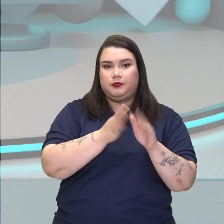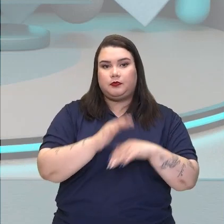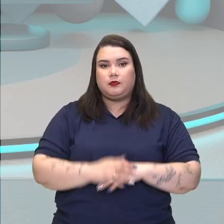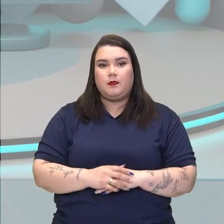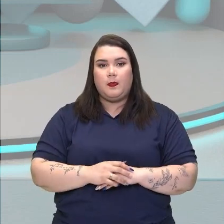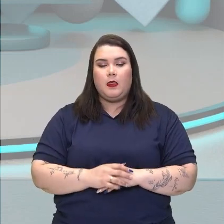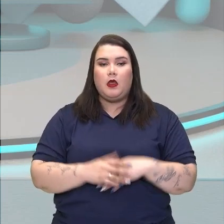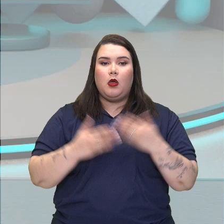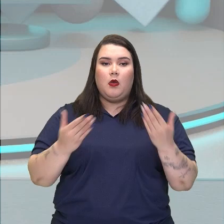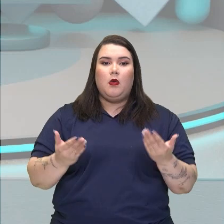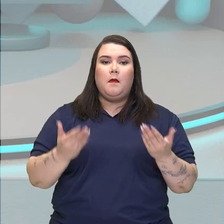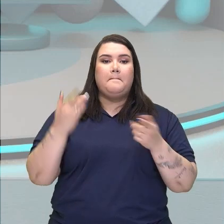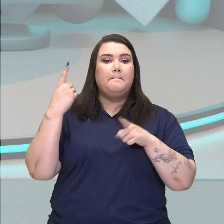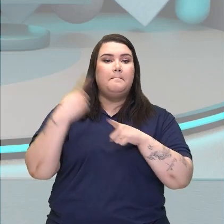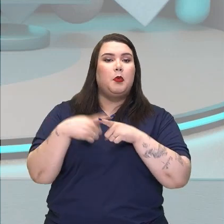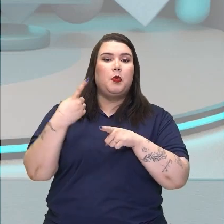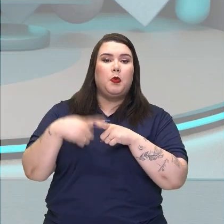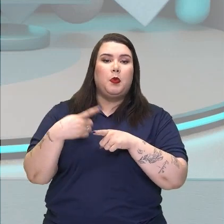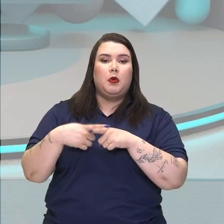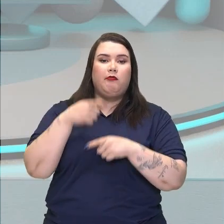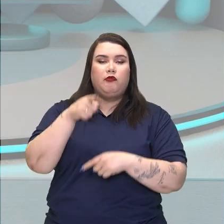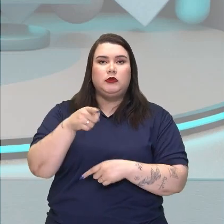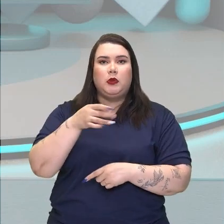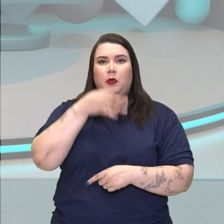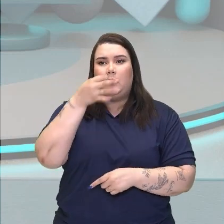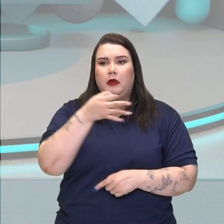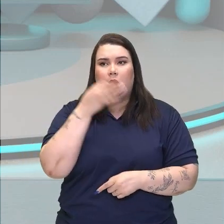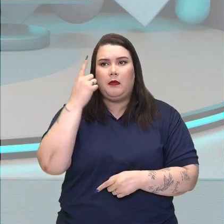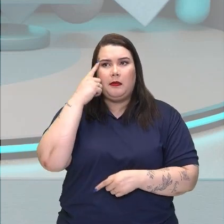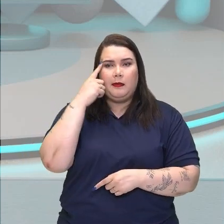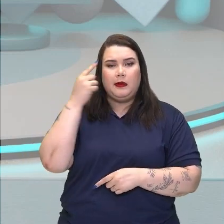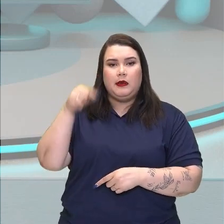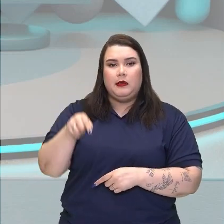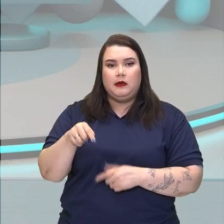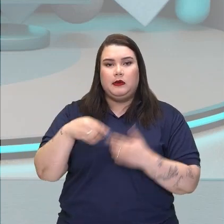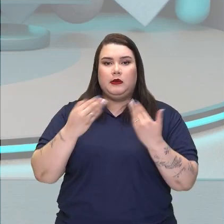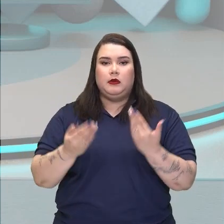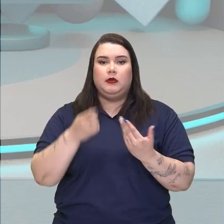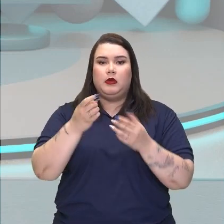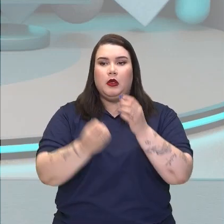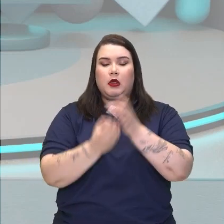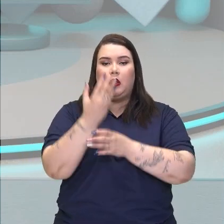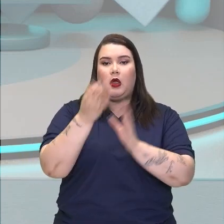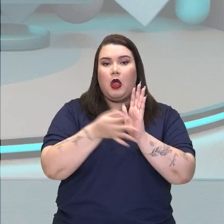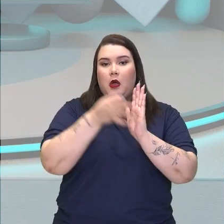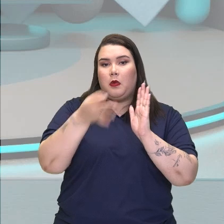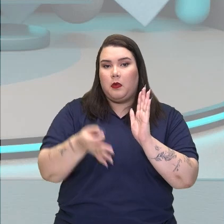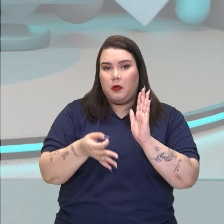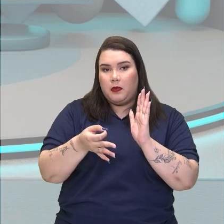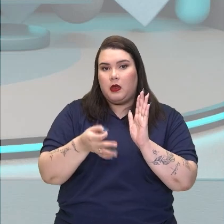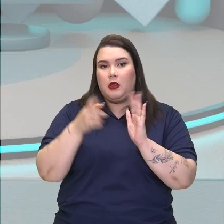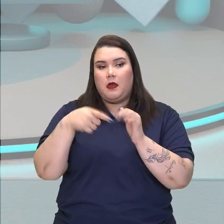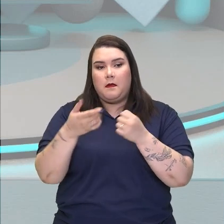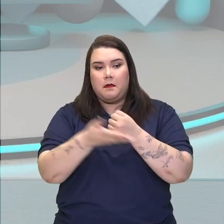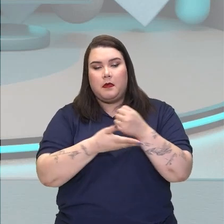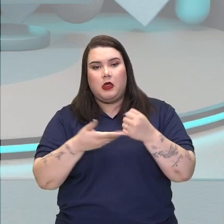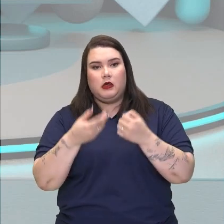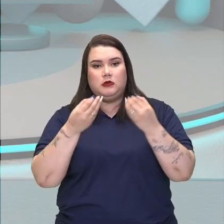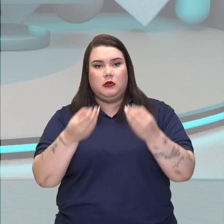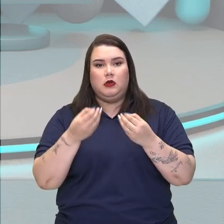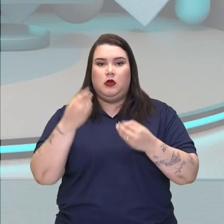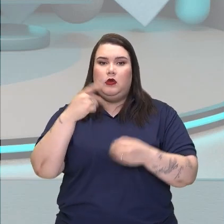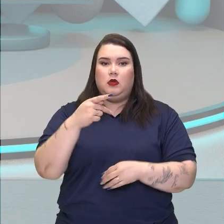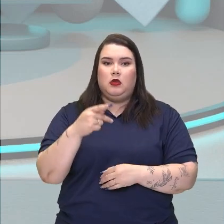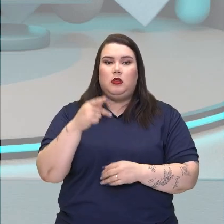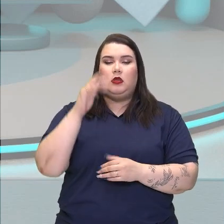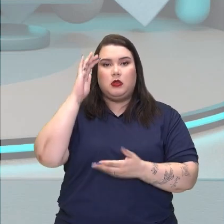geralmente eu faço é por que você pensa isso? E aí vão surgir os seus argumentos que vão servir como base para sustentar